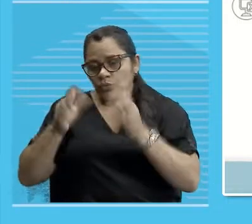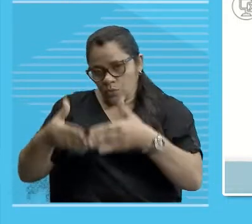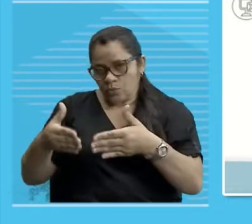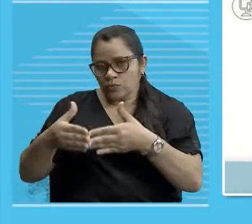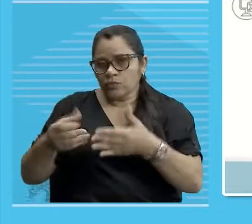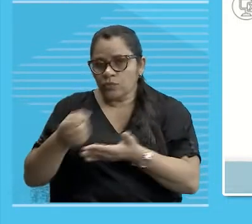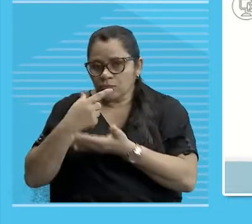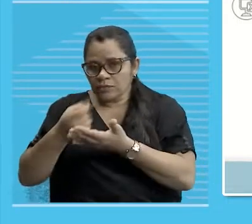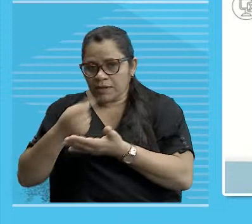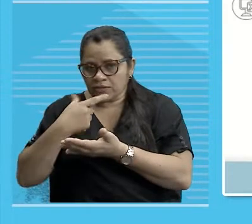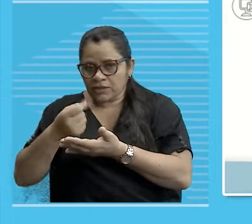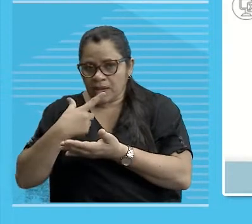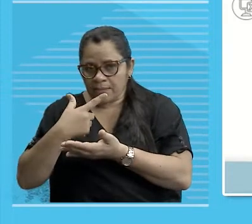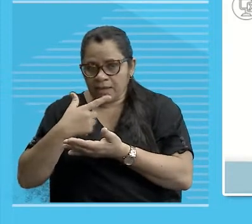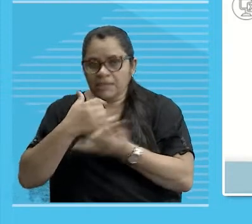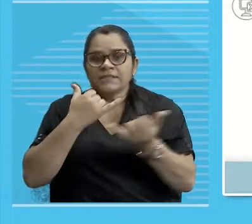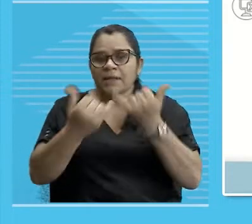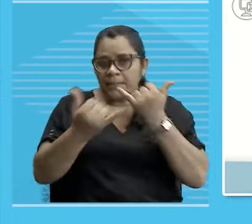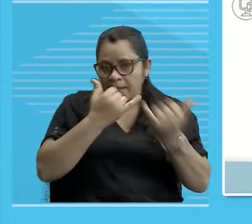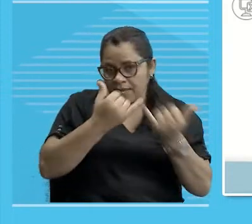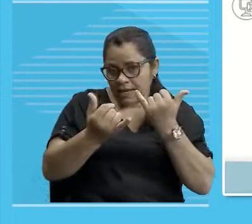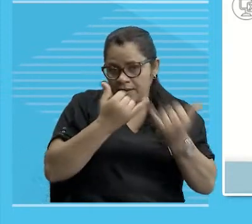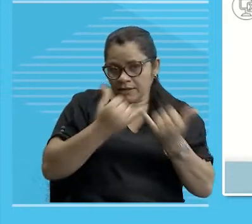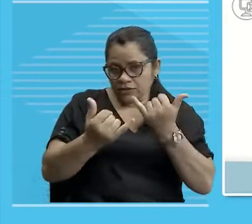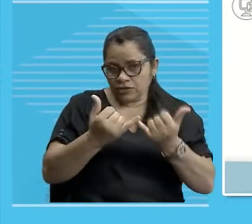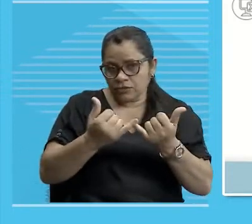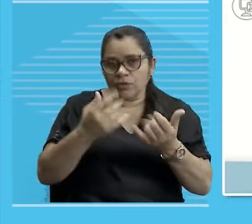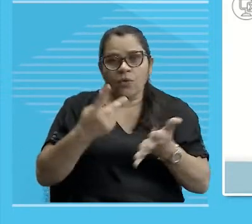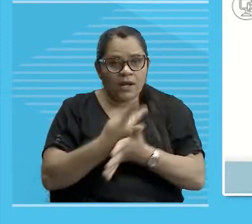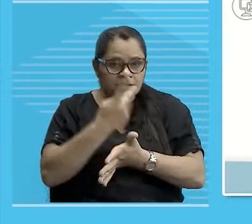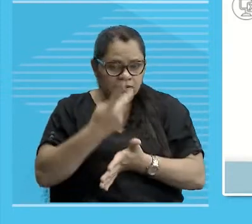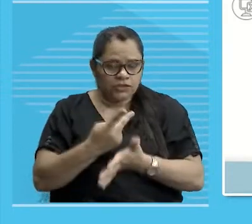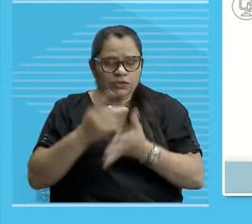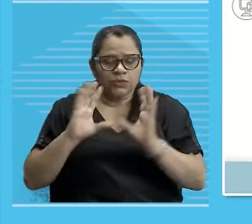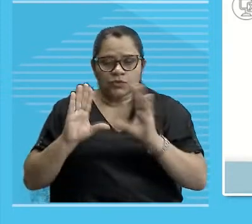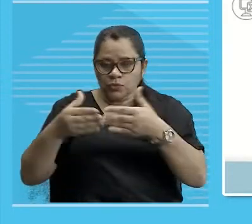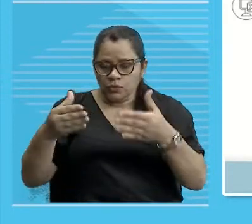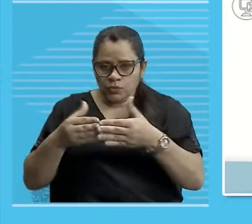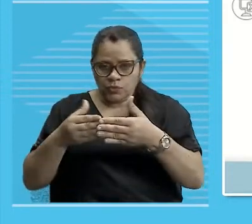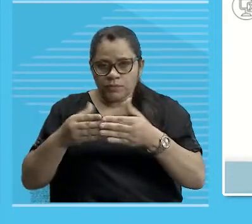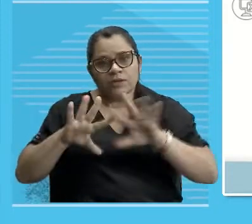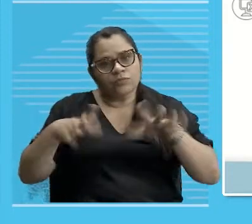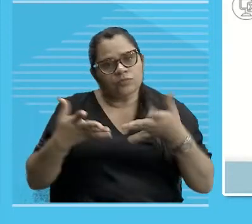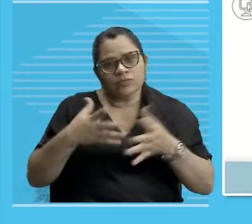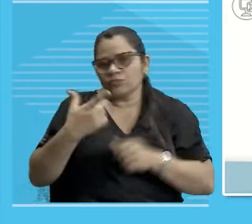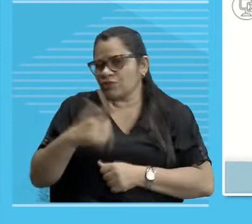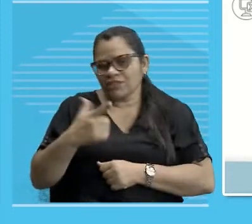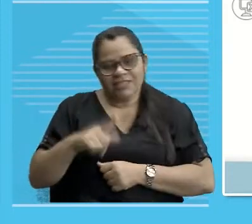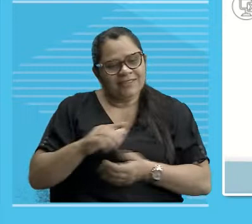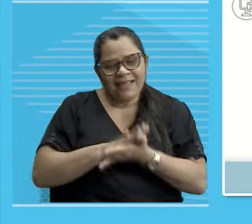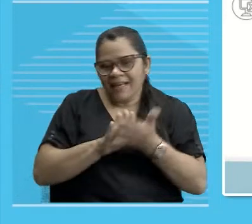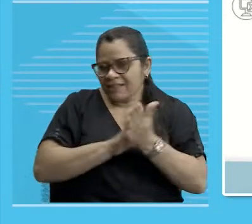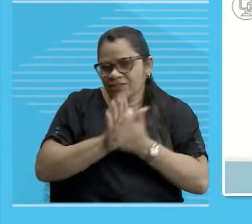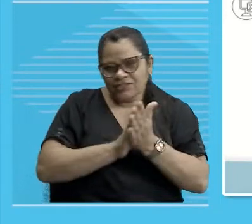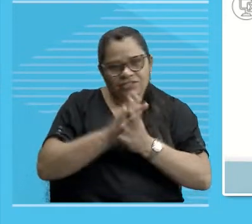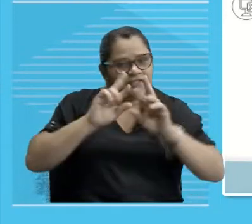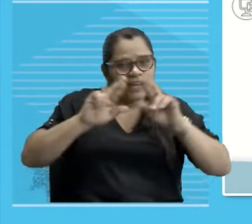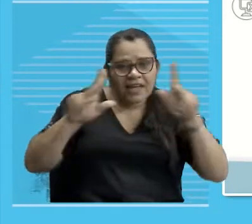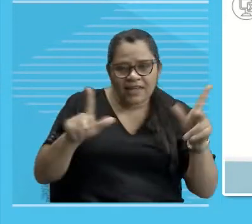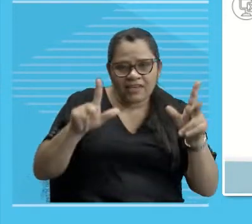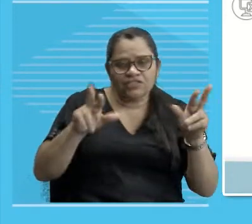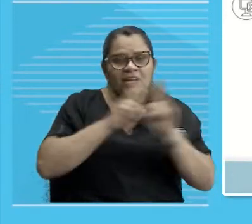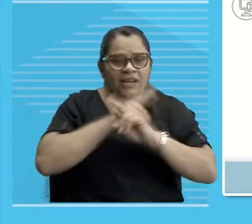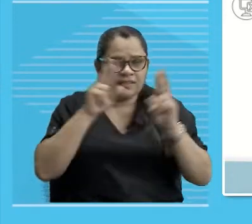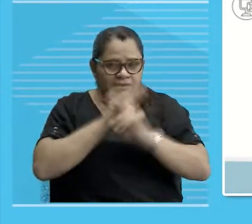benzodiazepínicos. Extremamente parecidos com o benzodiazepínico. Nada de diferente em relação